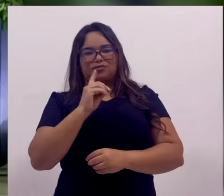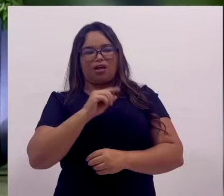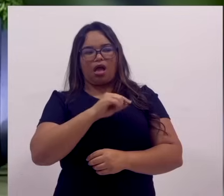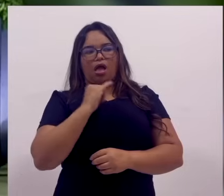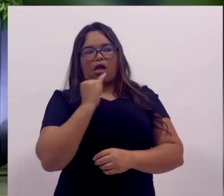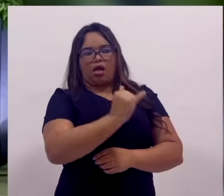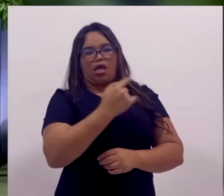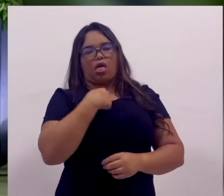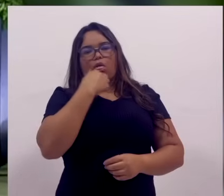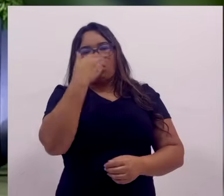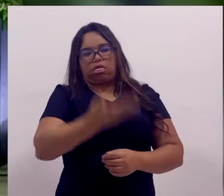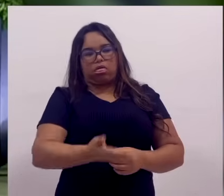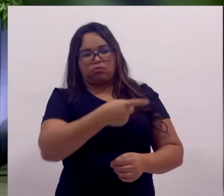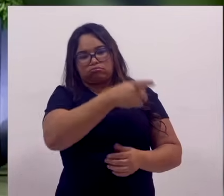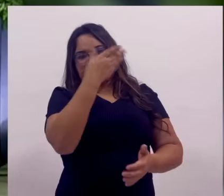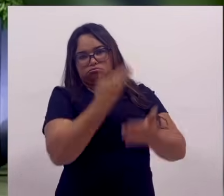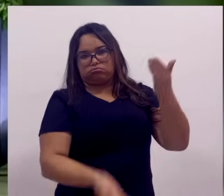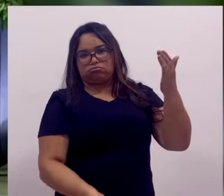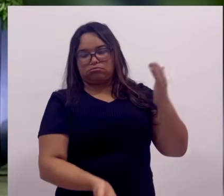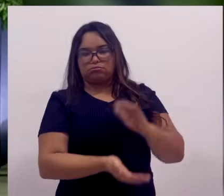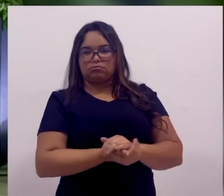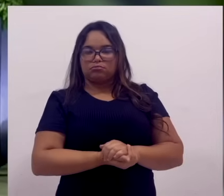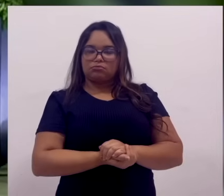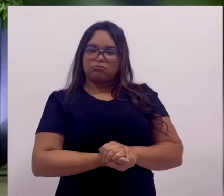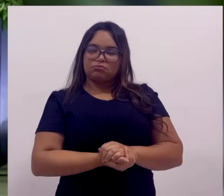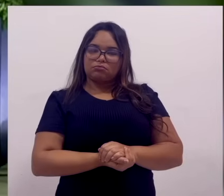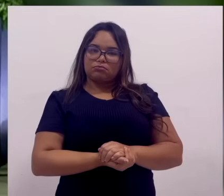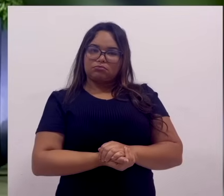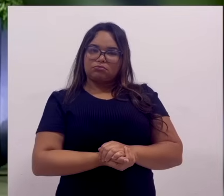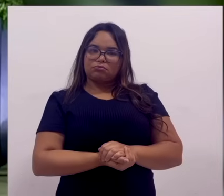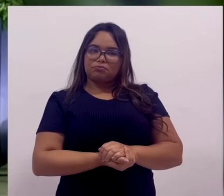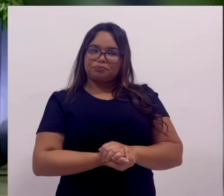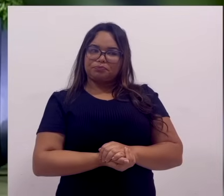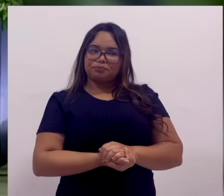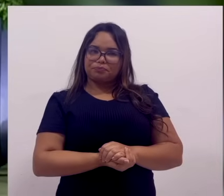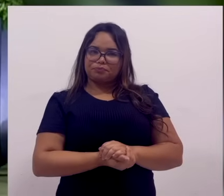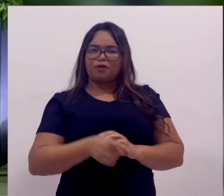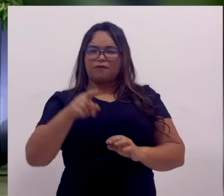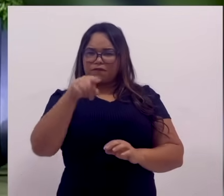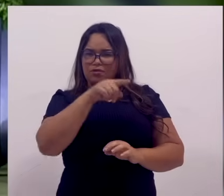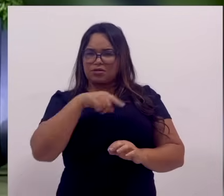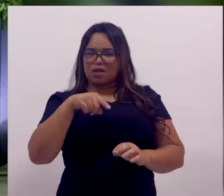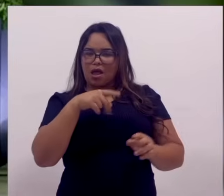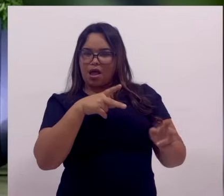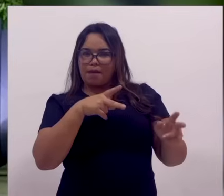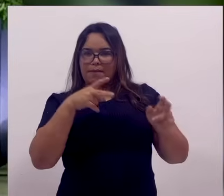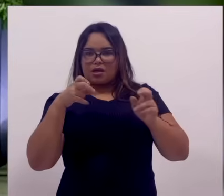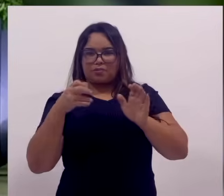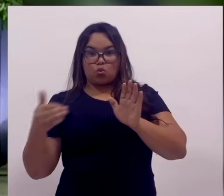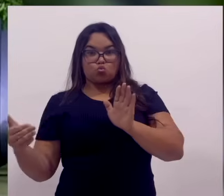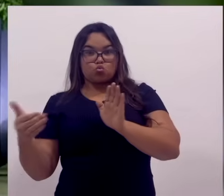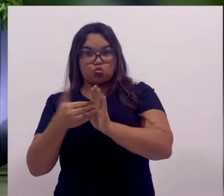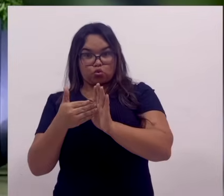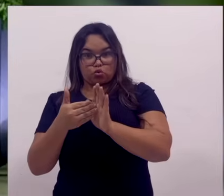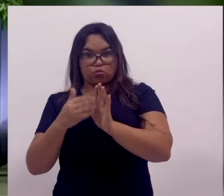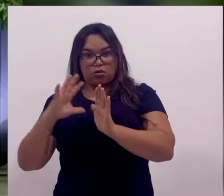pessoa. A repreensão é eu te cuspirei da minha boca.